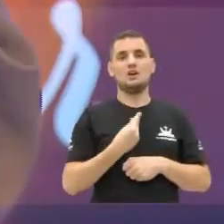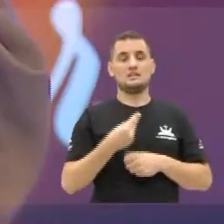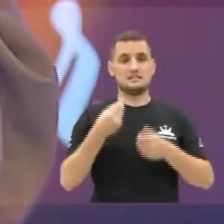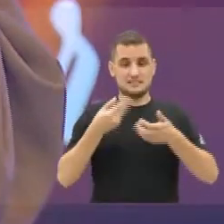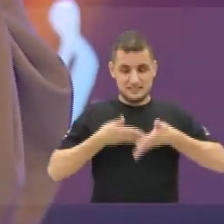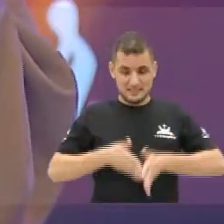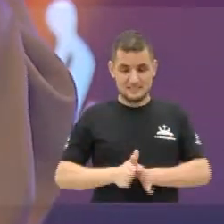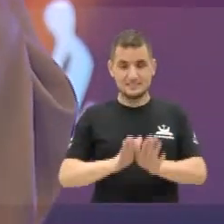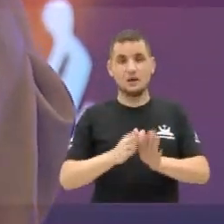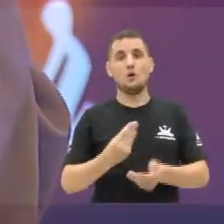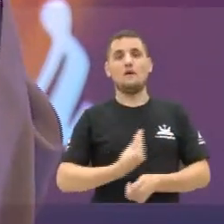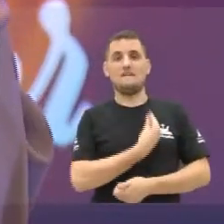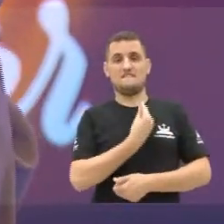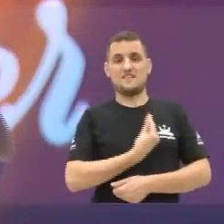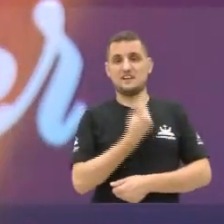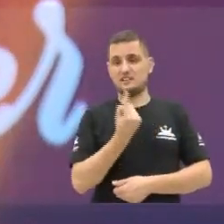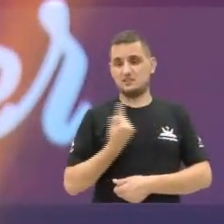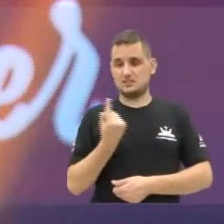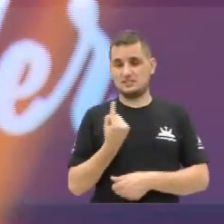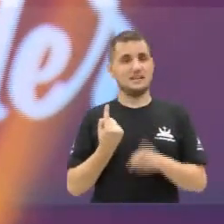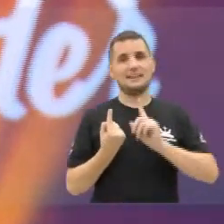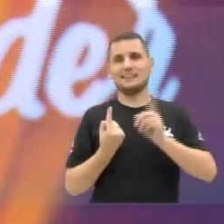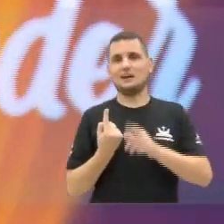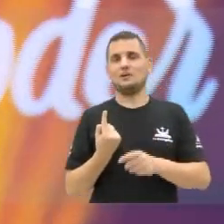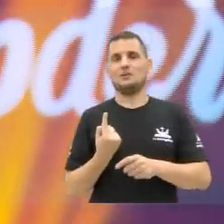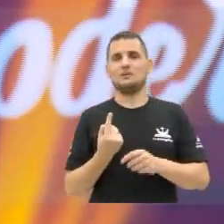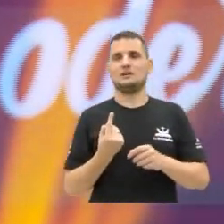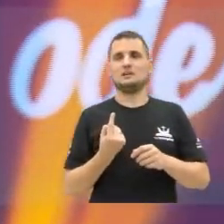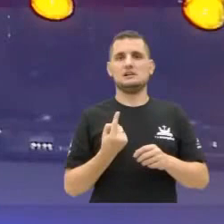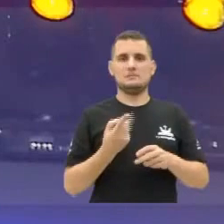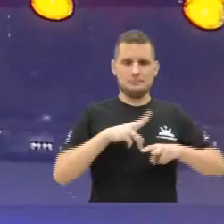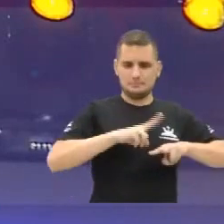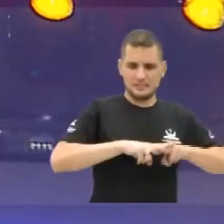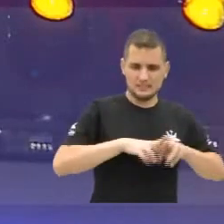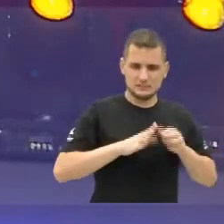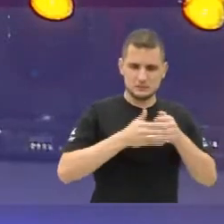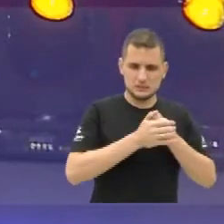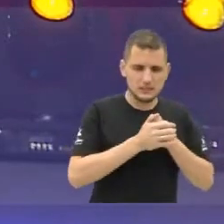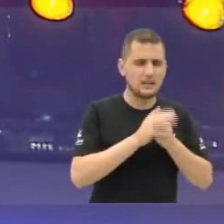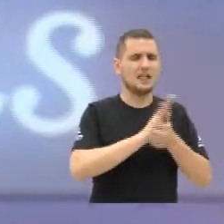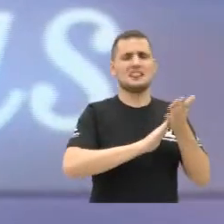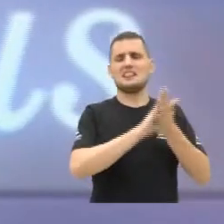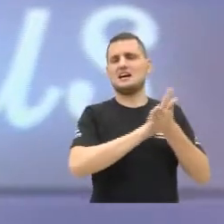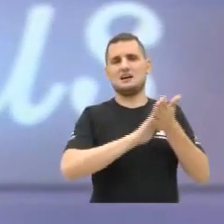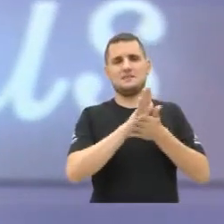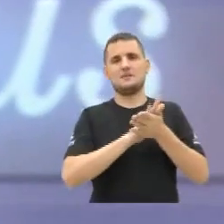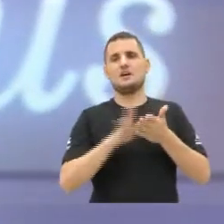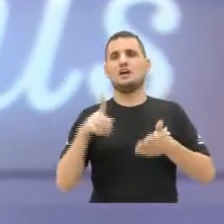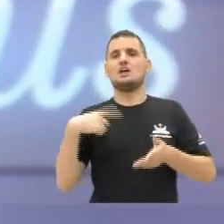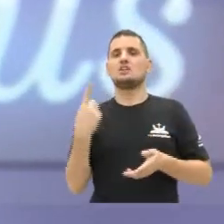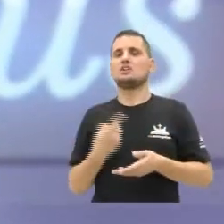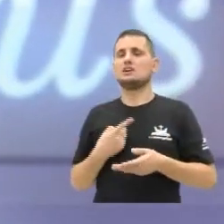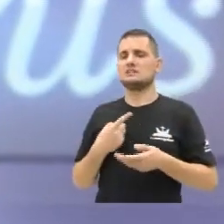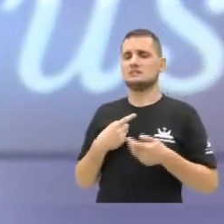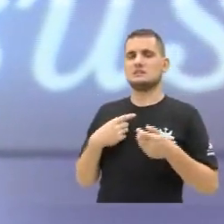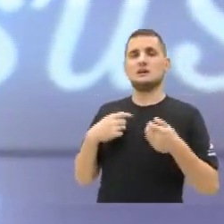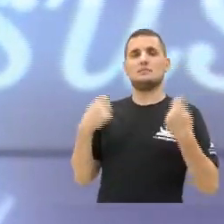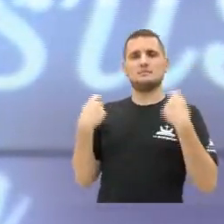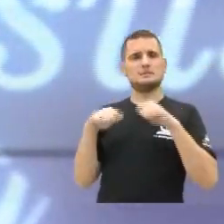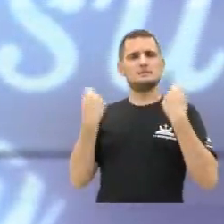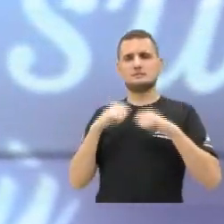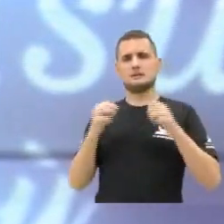não fomos feitos para o isolamento, nós não fomos feitos para a solidão, nós fomos feitos para o